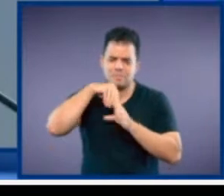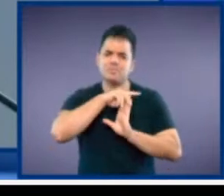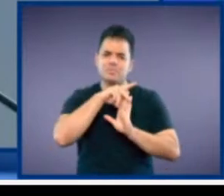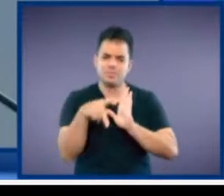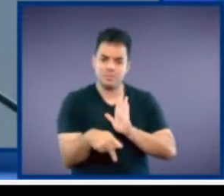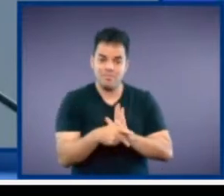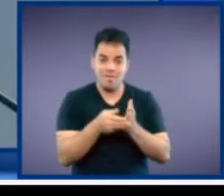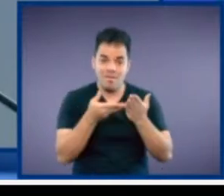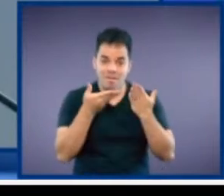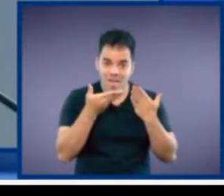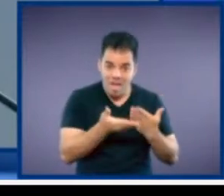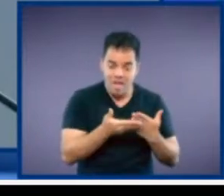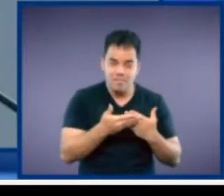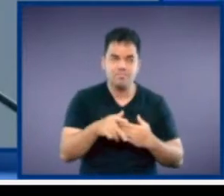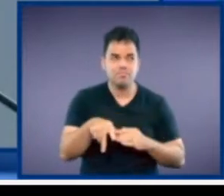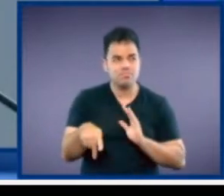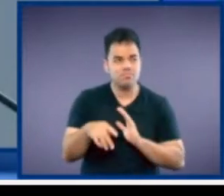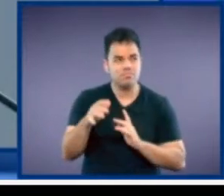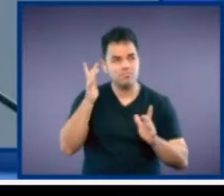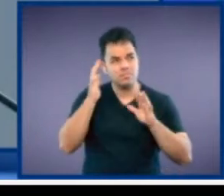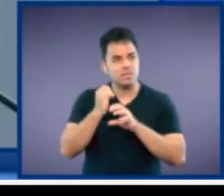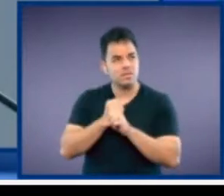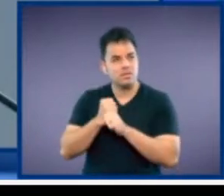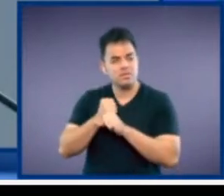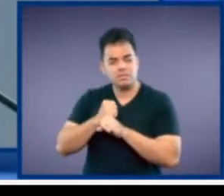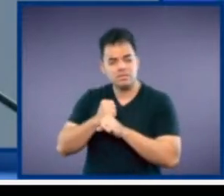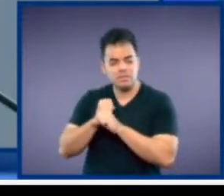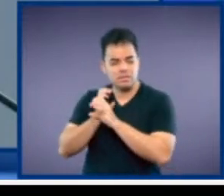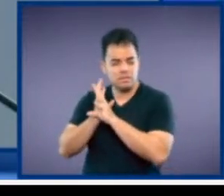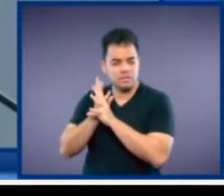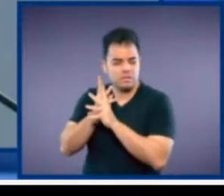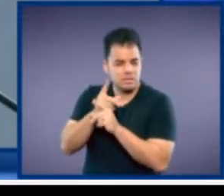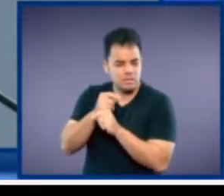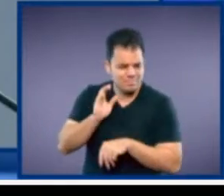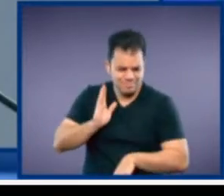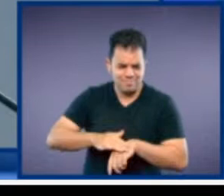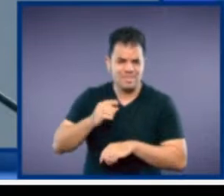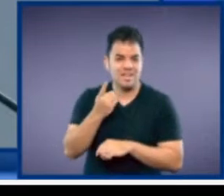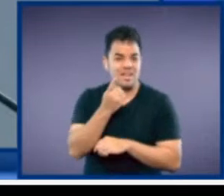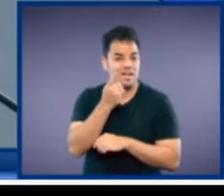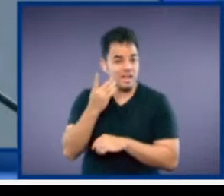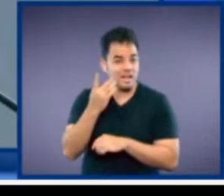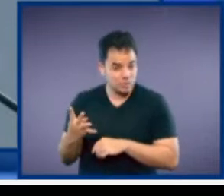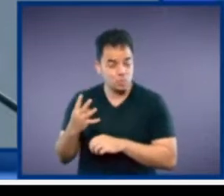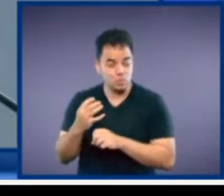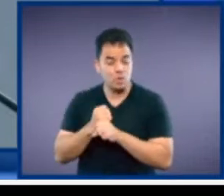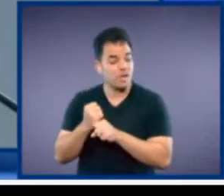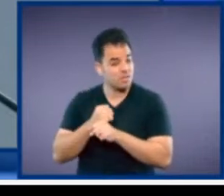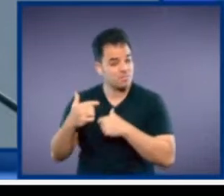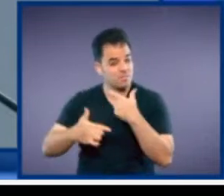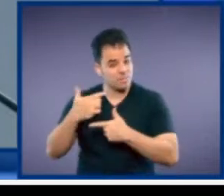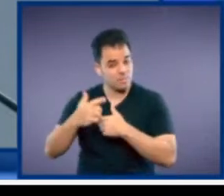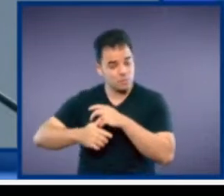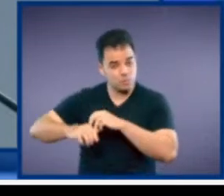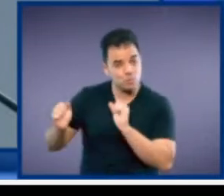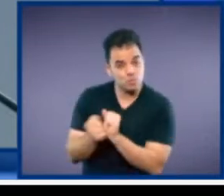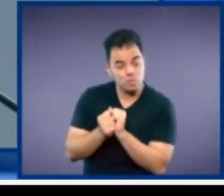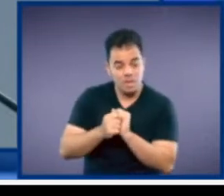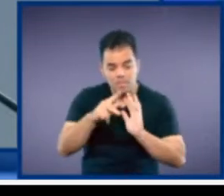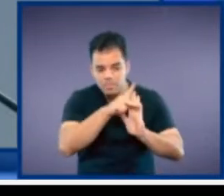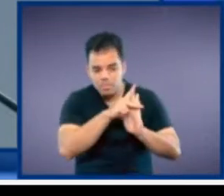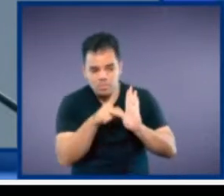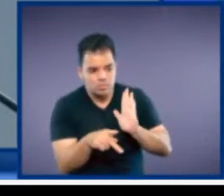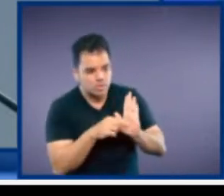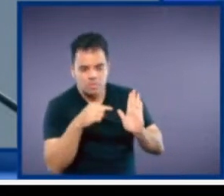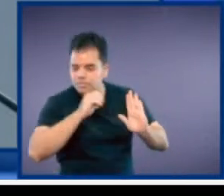nenhuma, nos meus mais de quase 14 anos de serviço público, é sem dúvida nenhuma o projeto mais